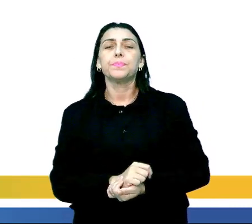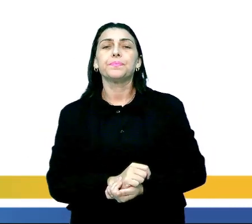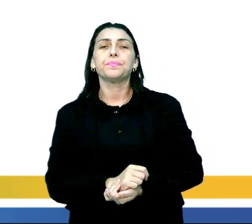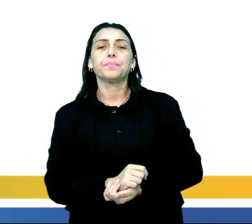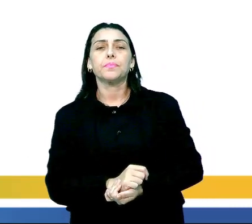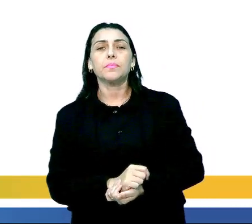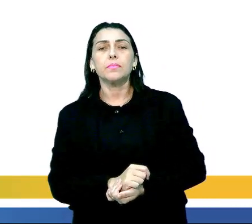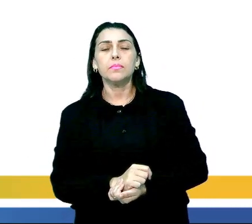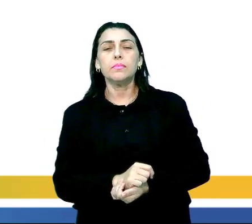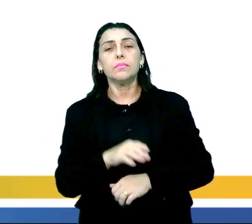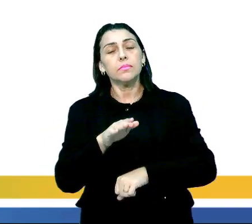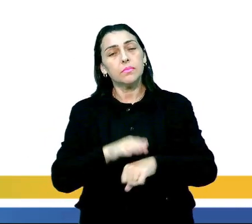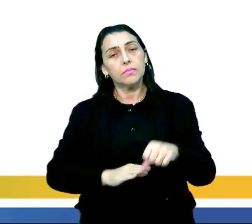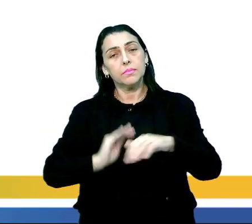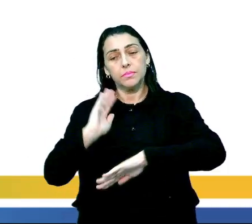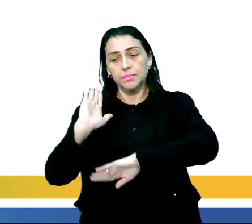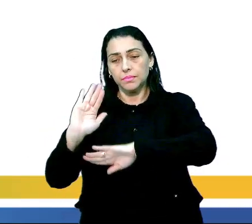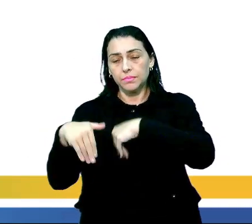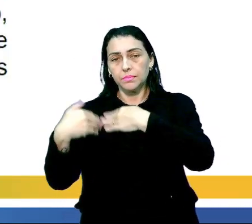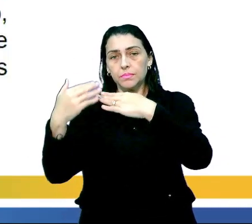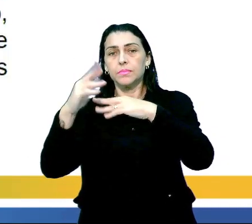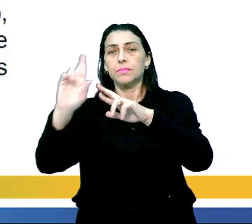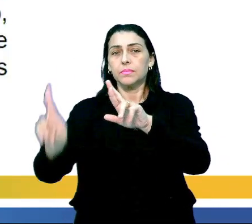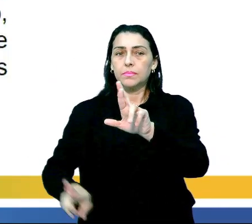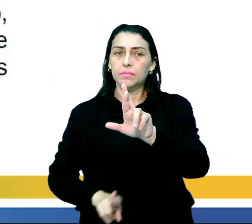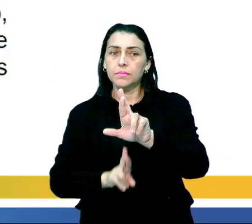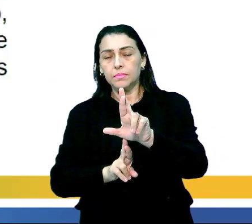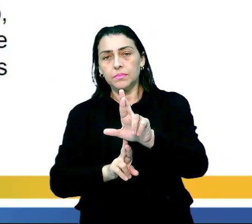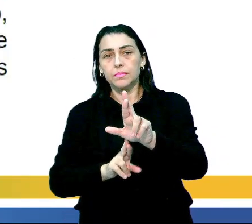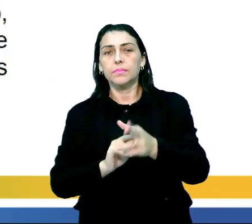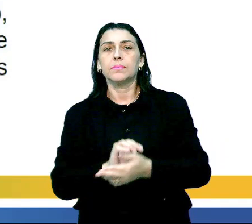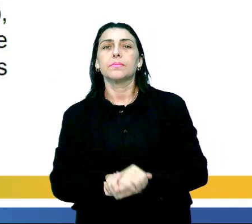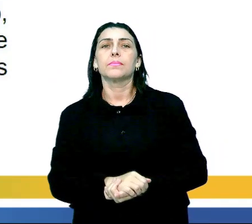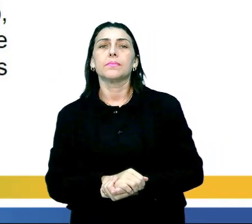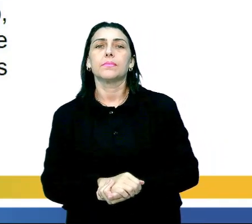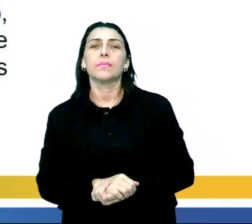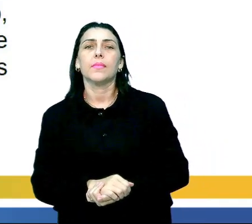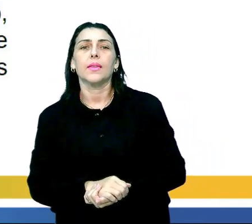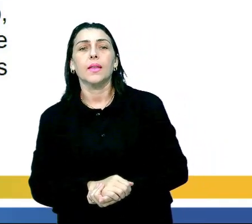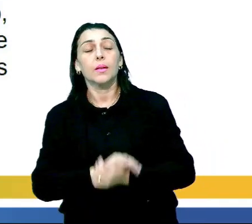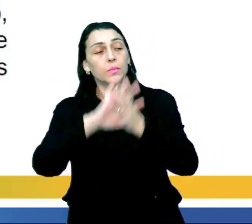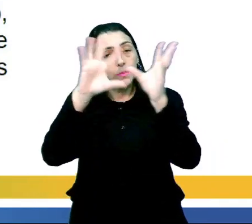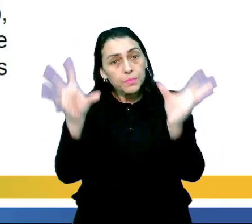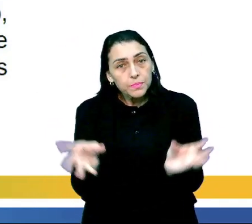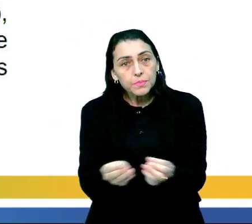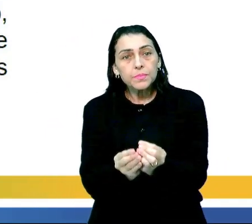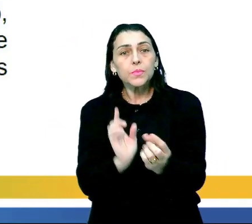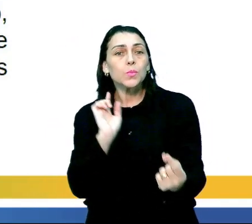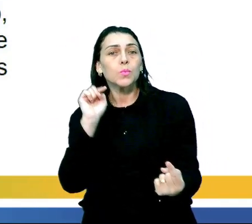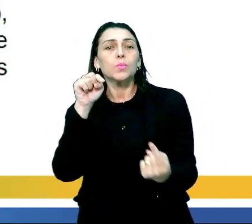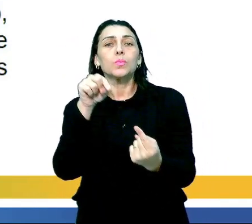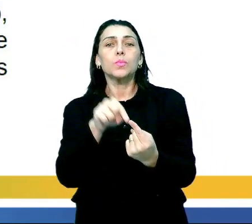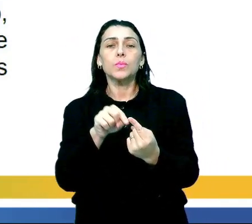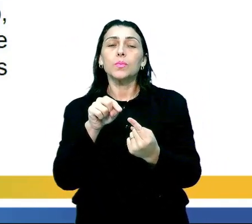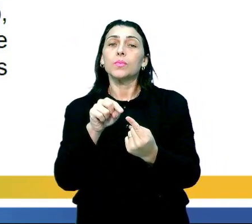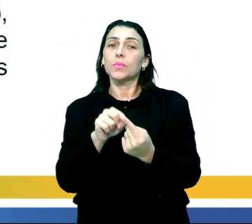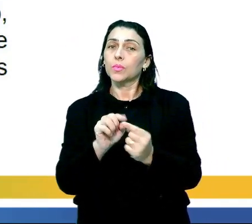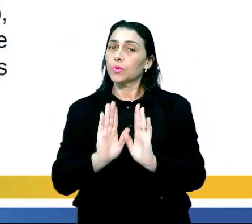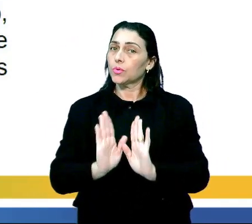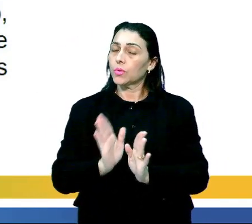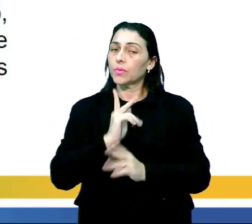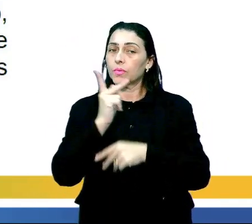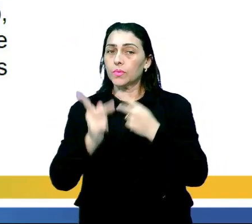e assim chamado de desenvolvimento sustentável, tá? Bem, em resumo, o objetivo, como eu